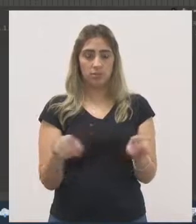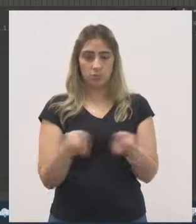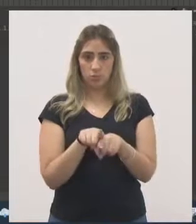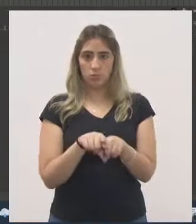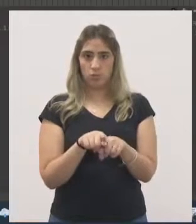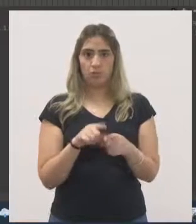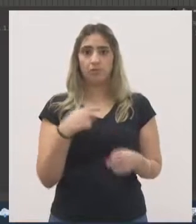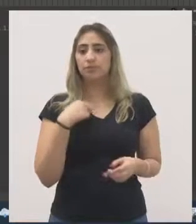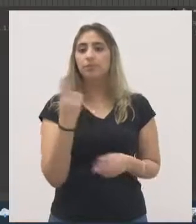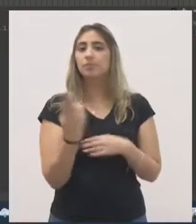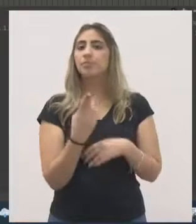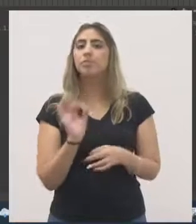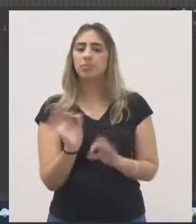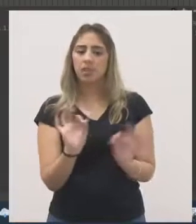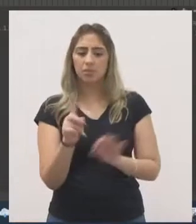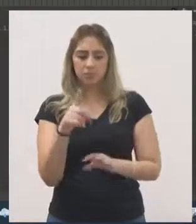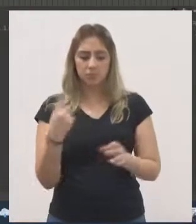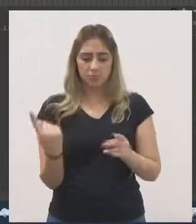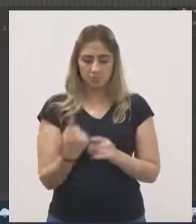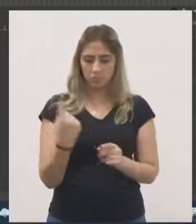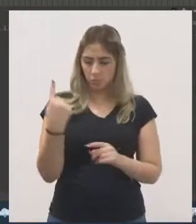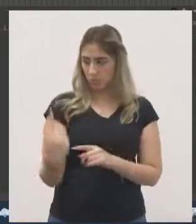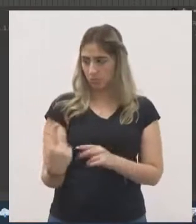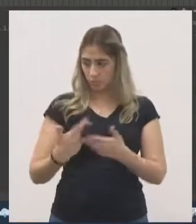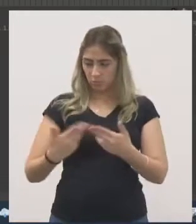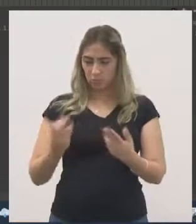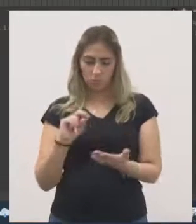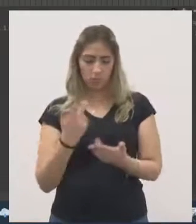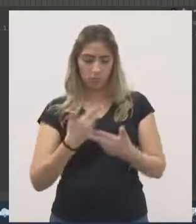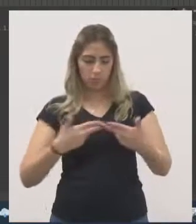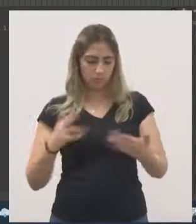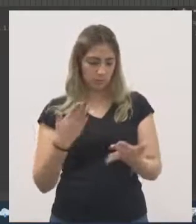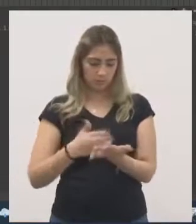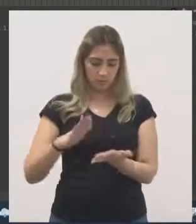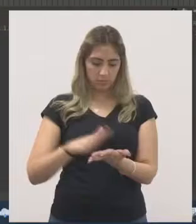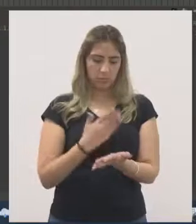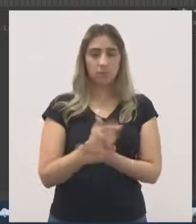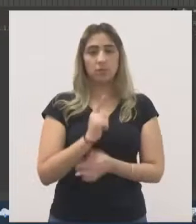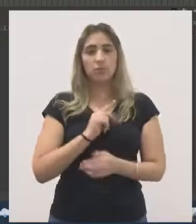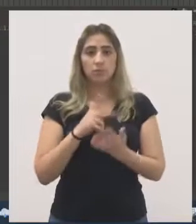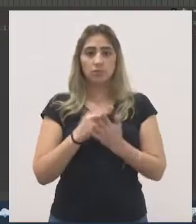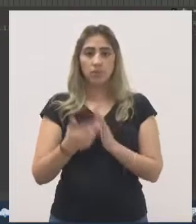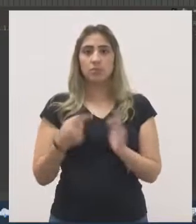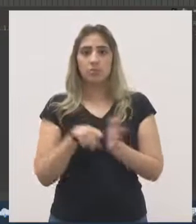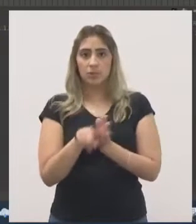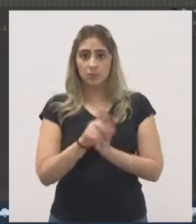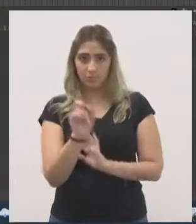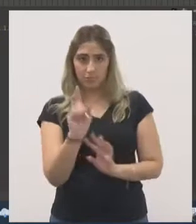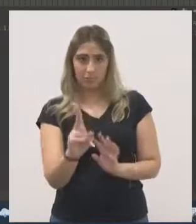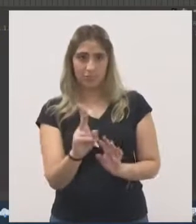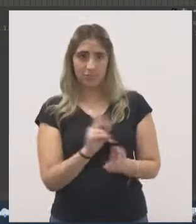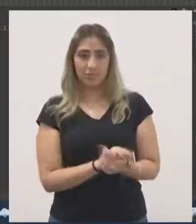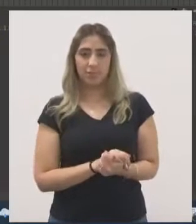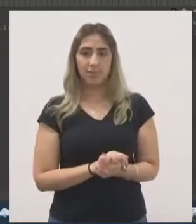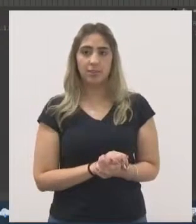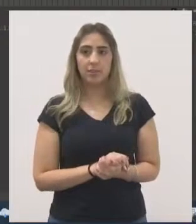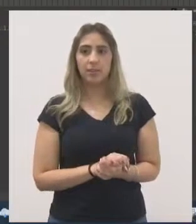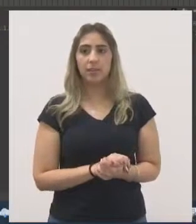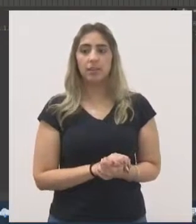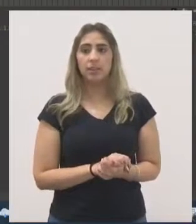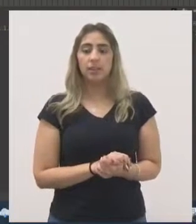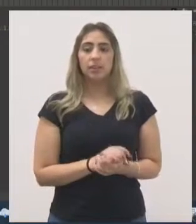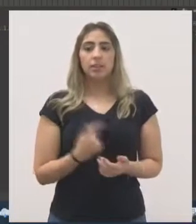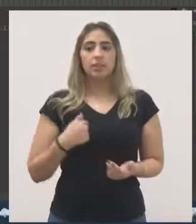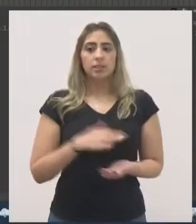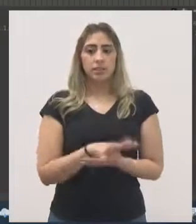tudo ali, que seja uma coisa só ou que sejam coisas separadas. Temos várias perguntas, tá? Nada impede que a gente grave